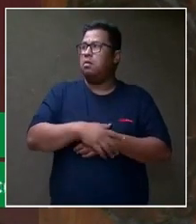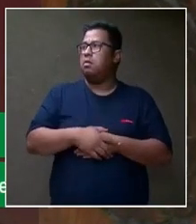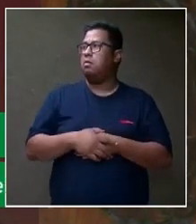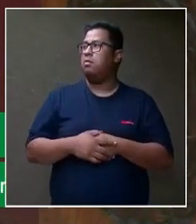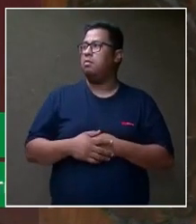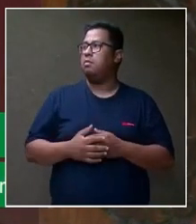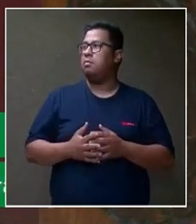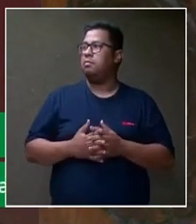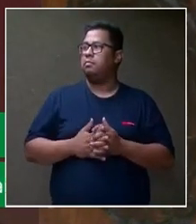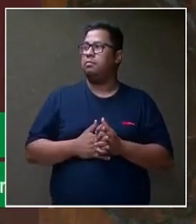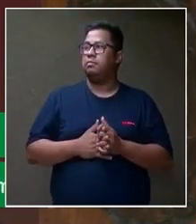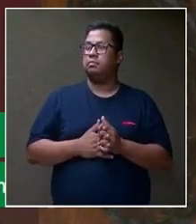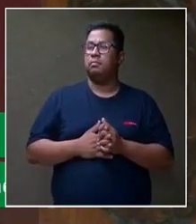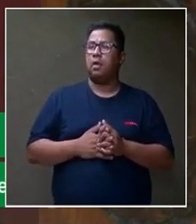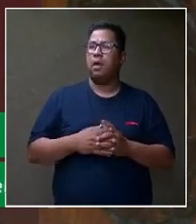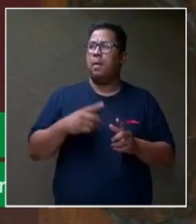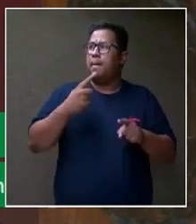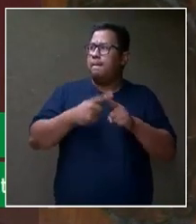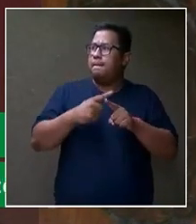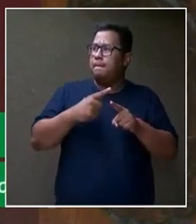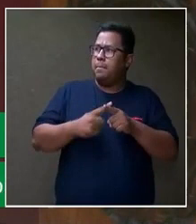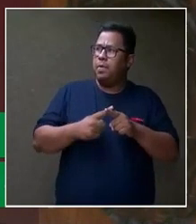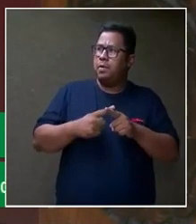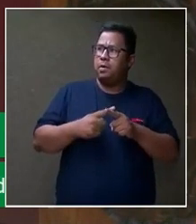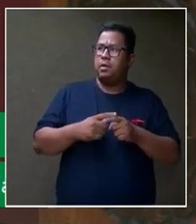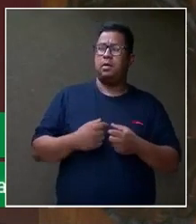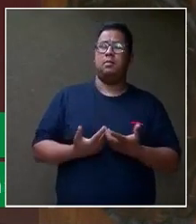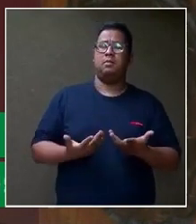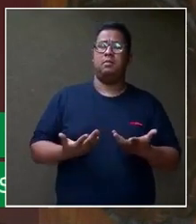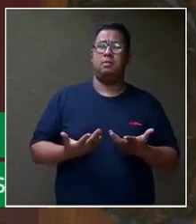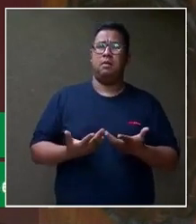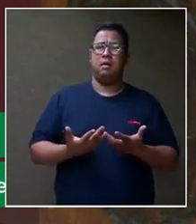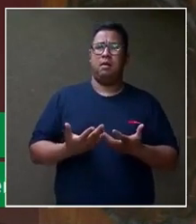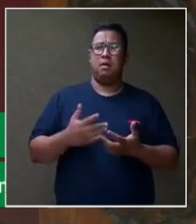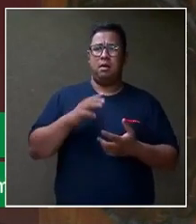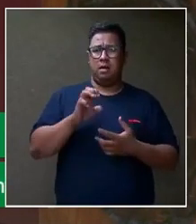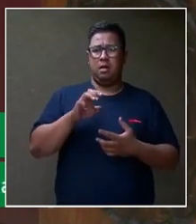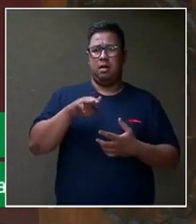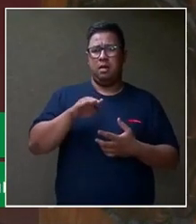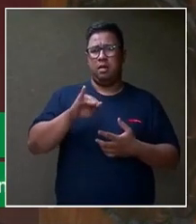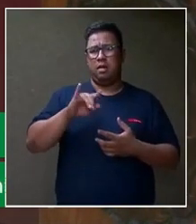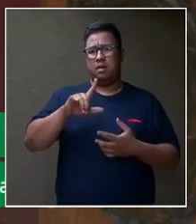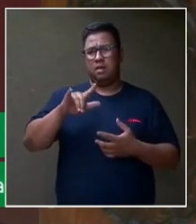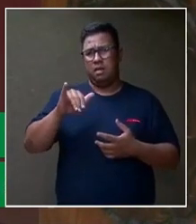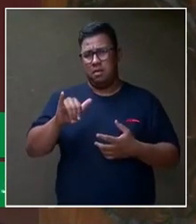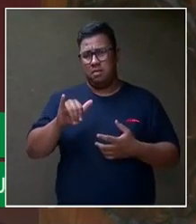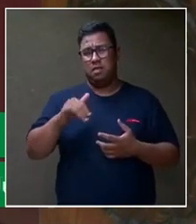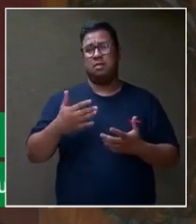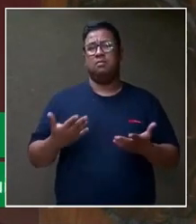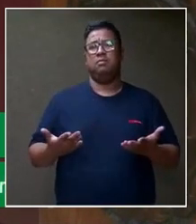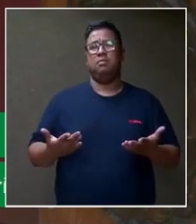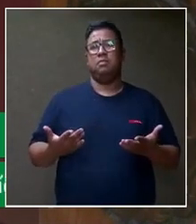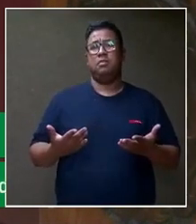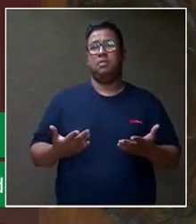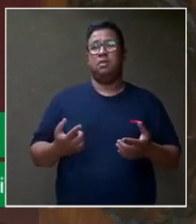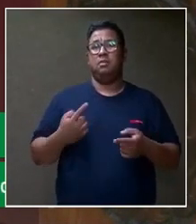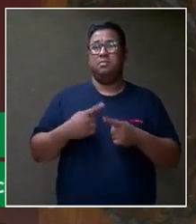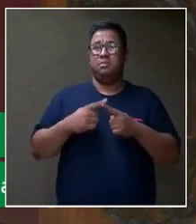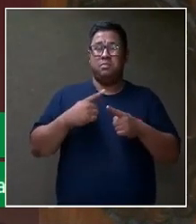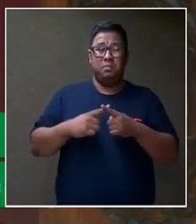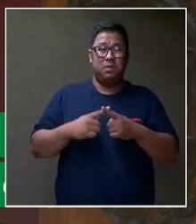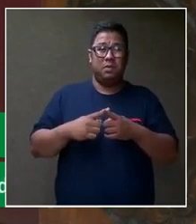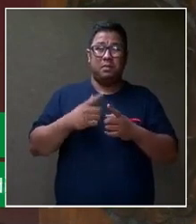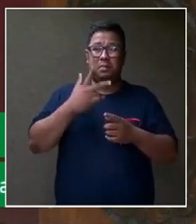sei lhe dizer isso. Você sabe por que, até que, por que chegou nesse ponto da Emily não ter a privacidade dela no celular? É, foi